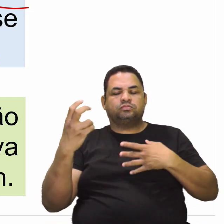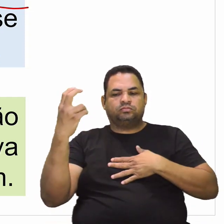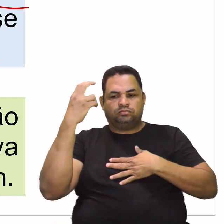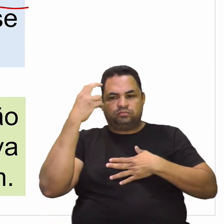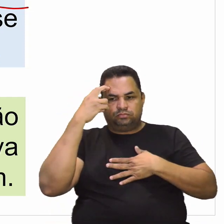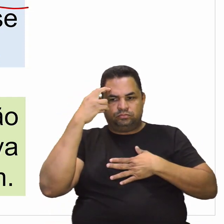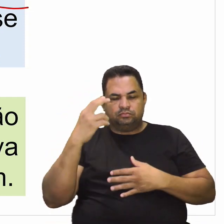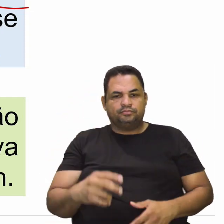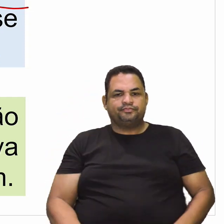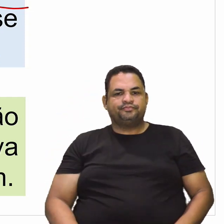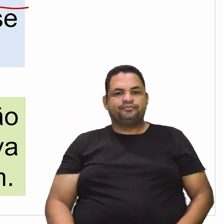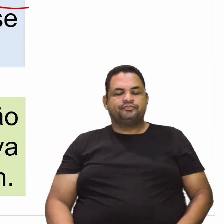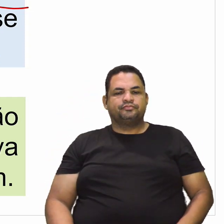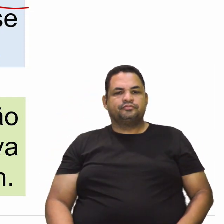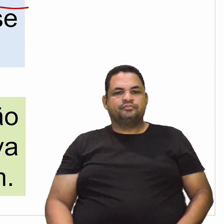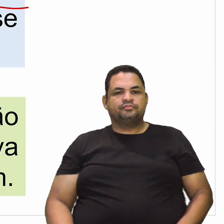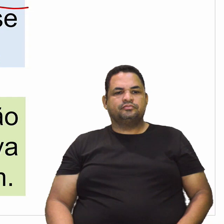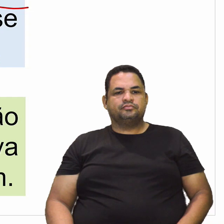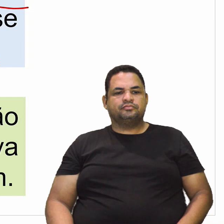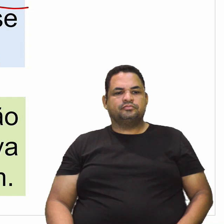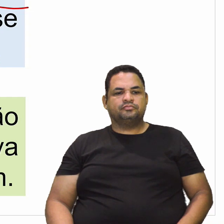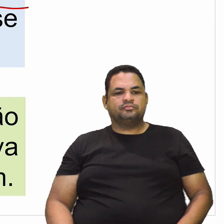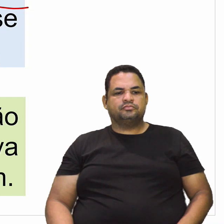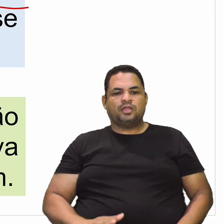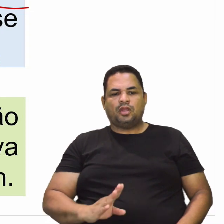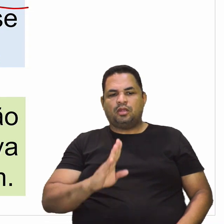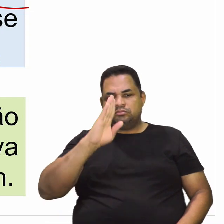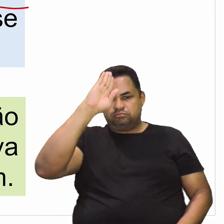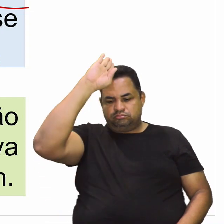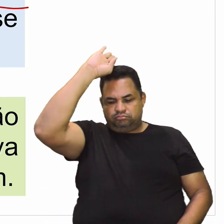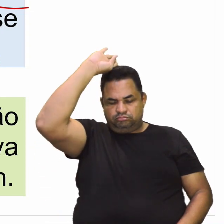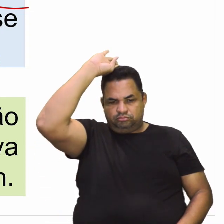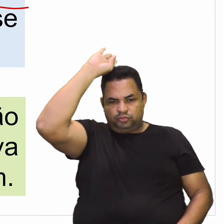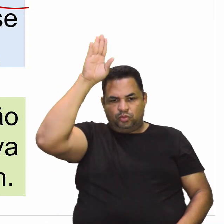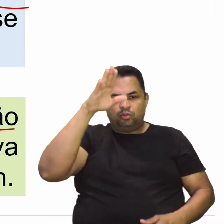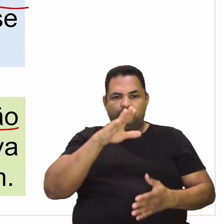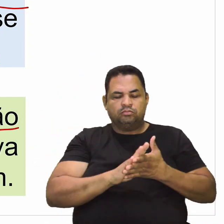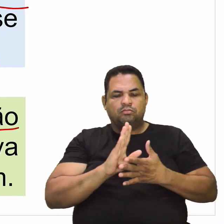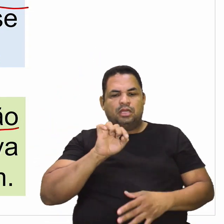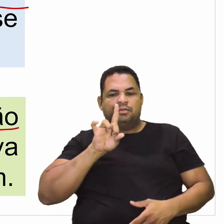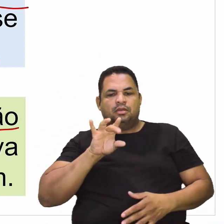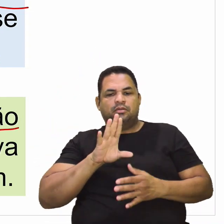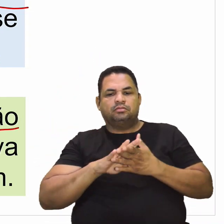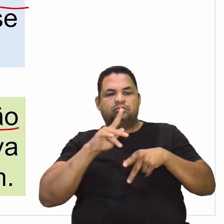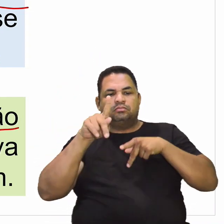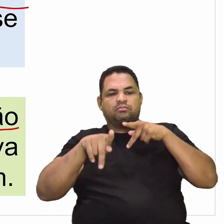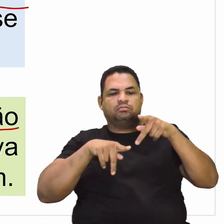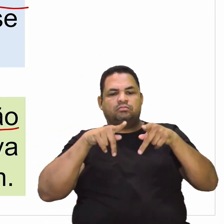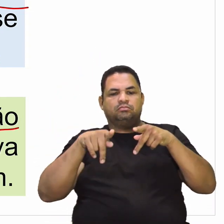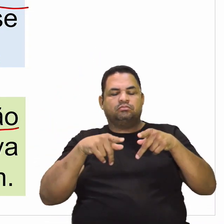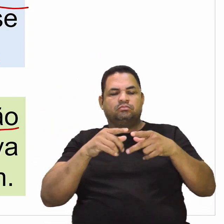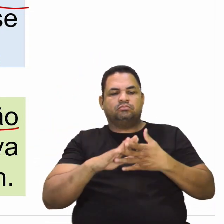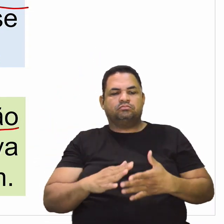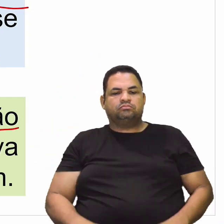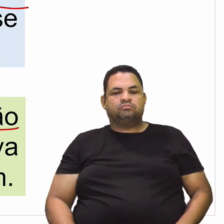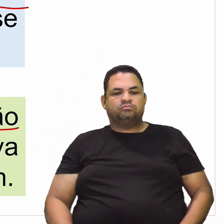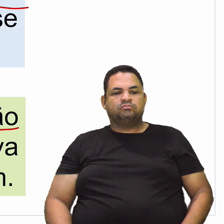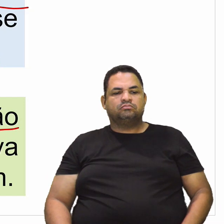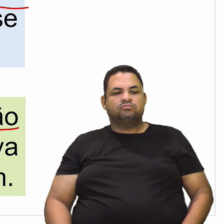cultura. Em Roma, por exemplo, bárbaro era o povo